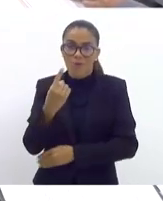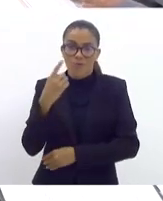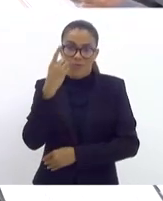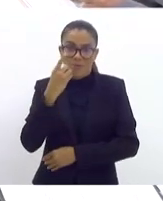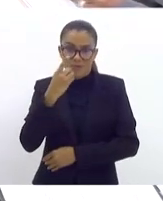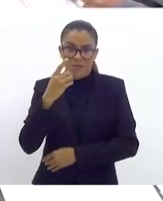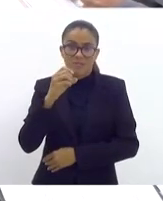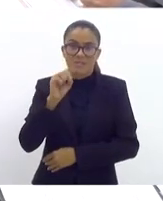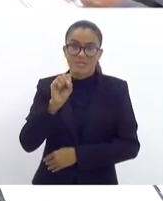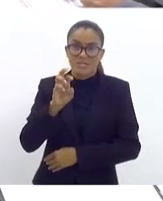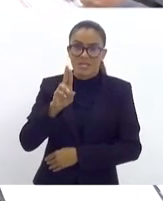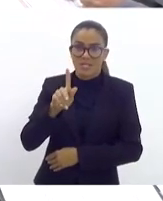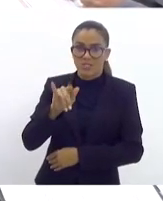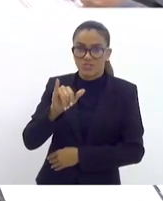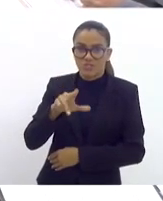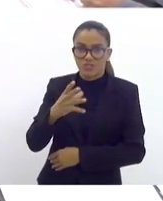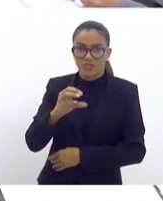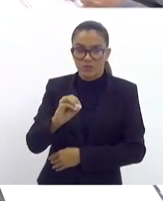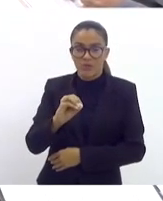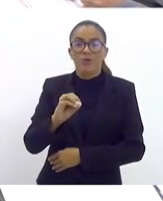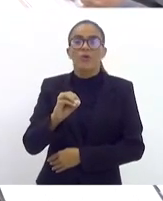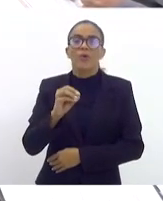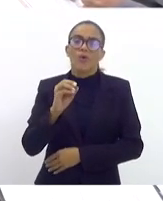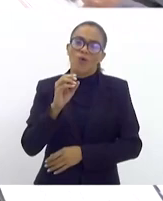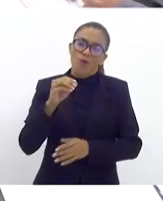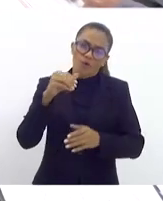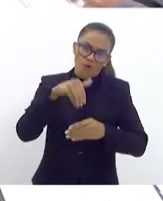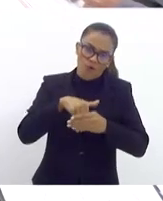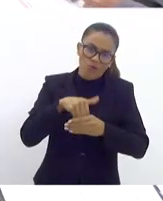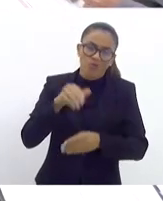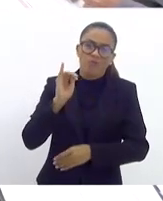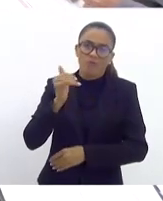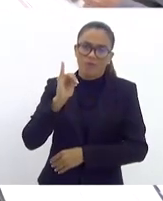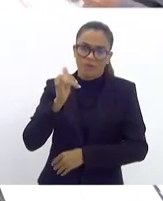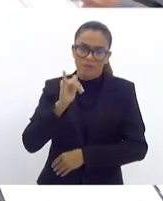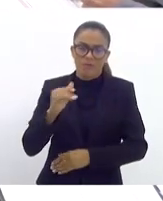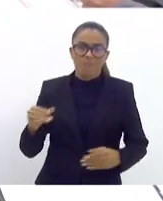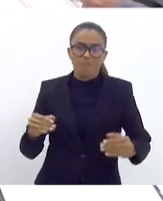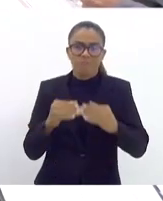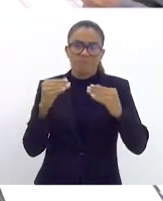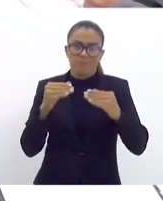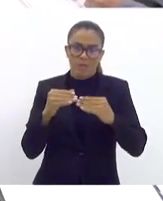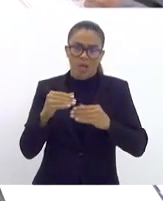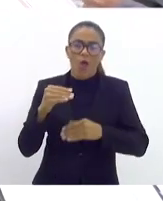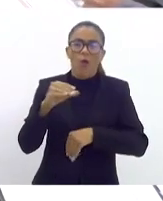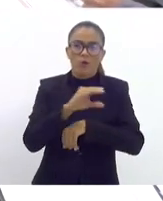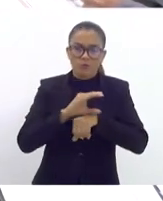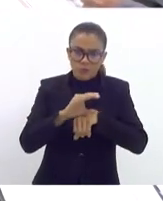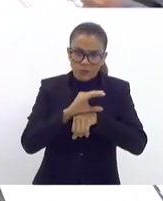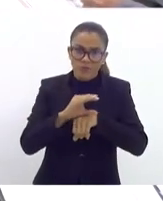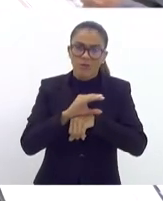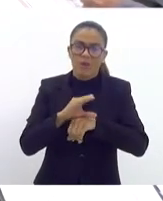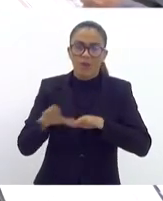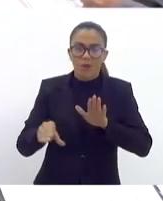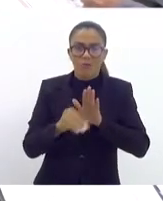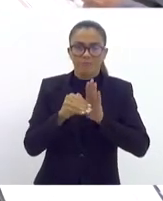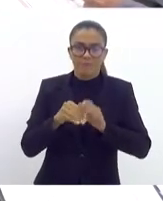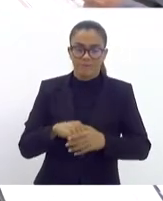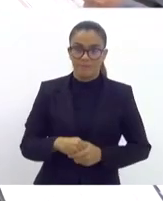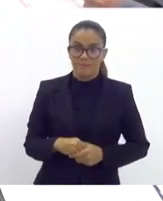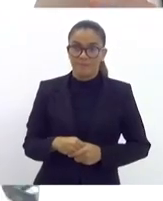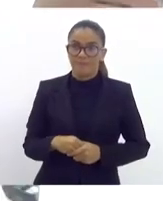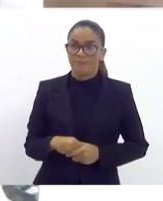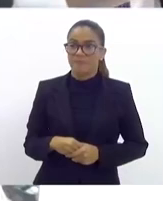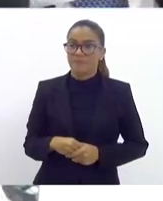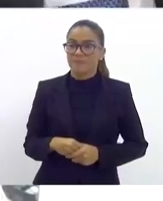o apresentante do voto no voto do relator já tá apresentado concordando pela transformação simples como